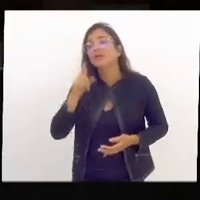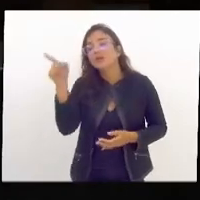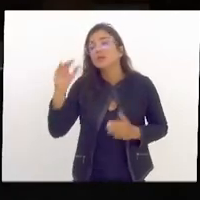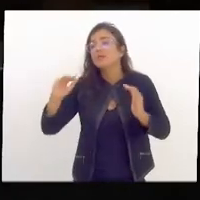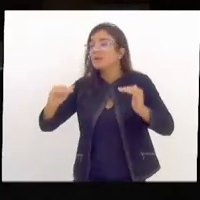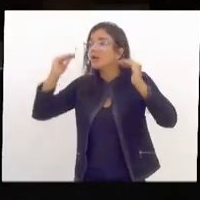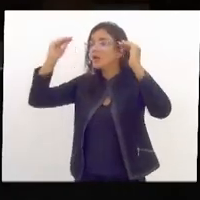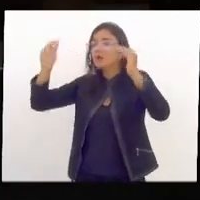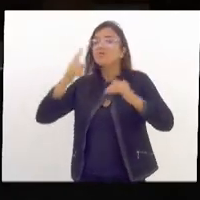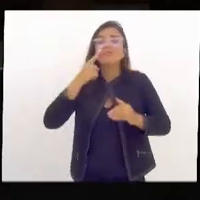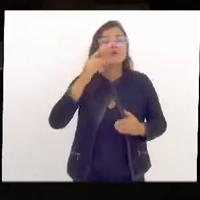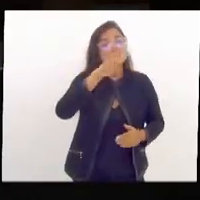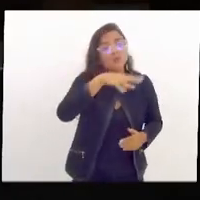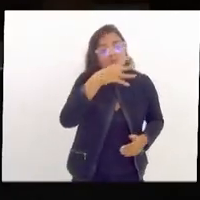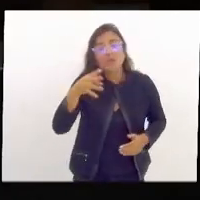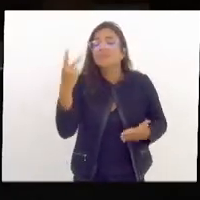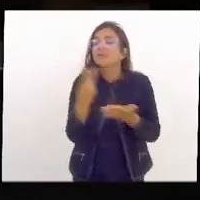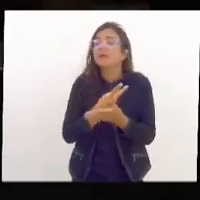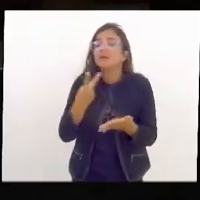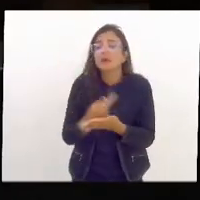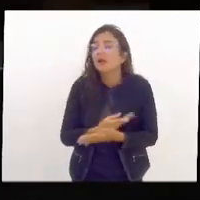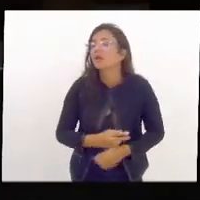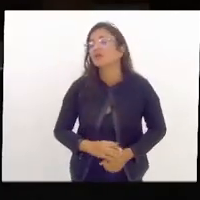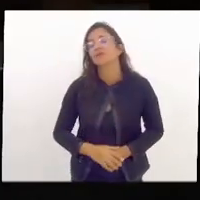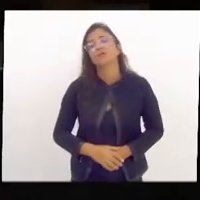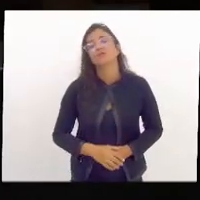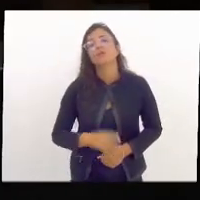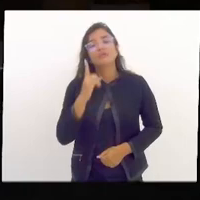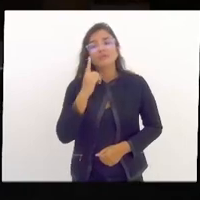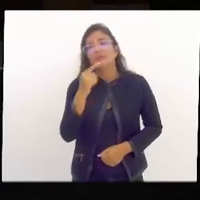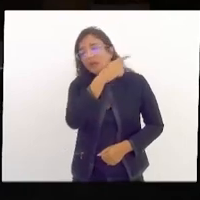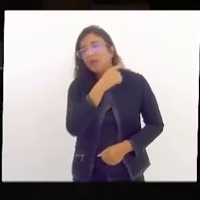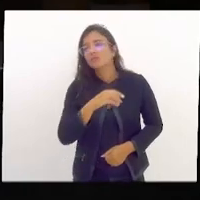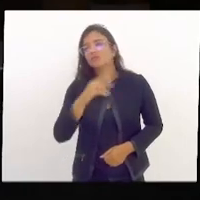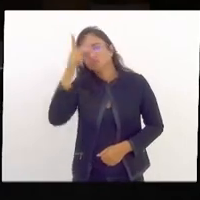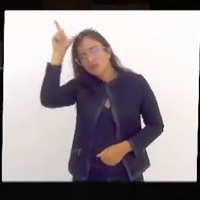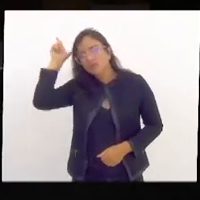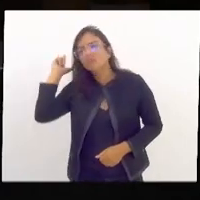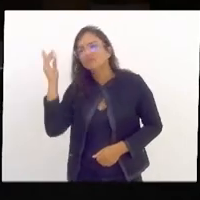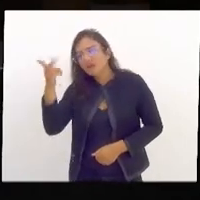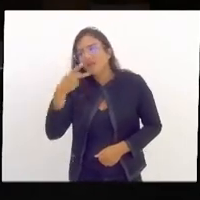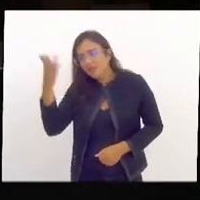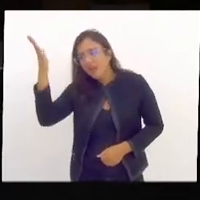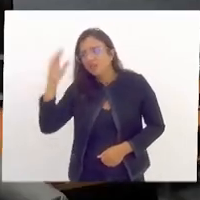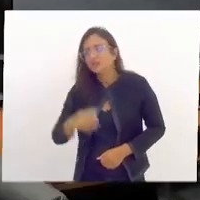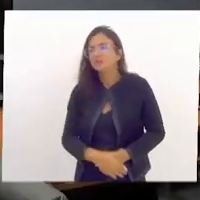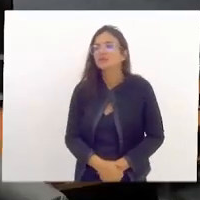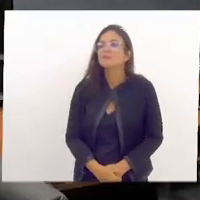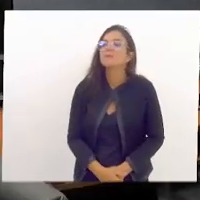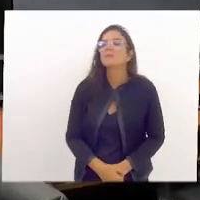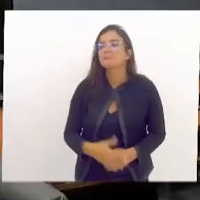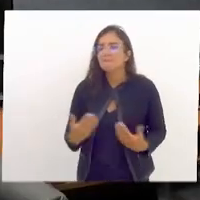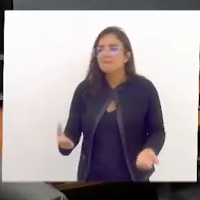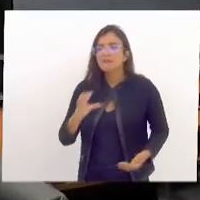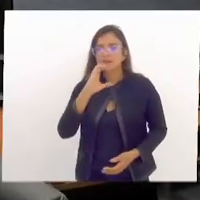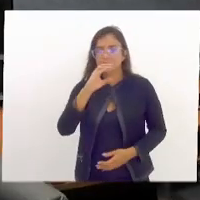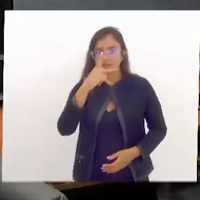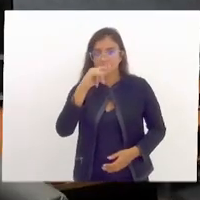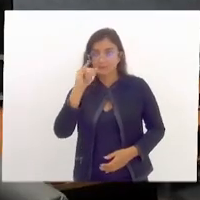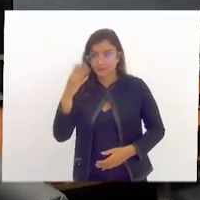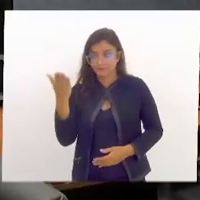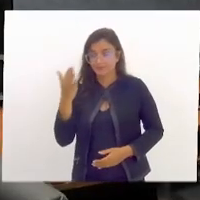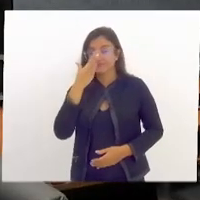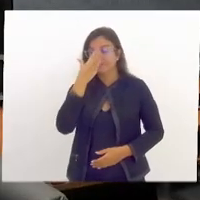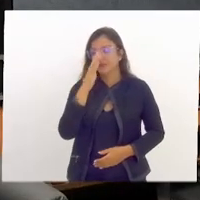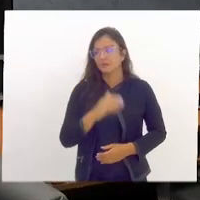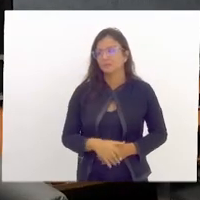Esse cronograma aqui está errado. Ele tem o cronograma, uma parte do deputado Luiz Paulo. Senhora presidente da CPI, senhora deputada